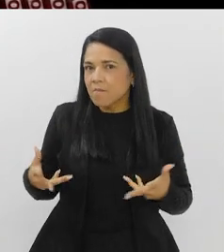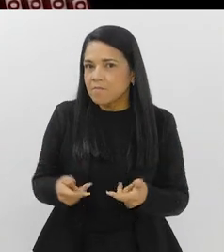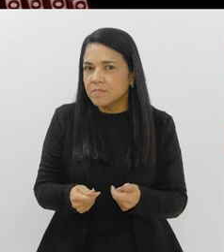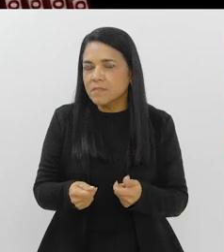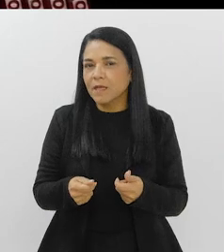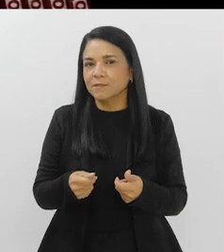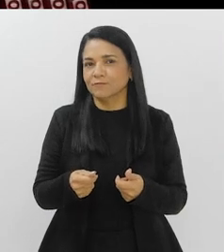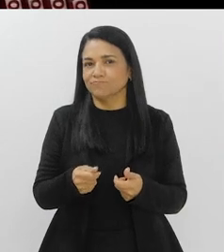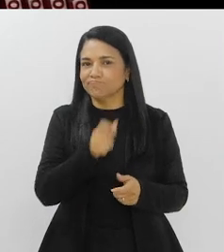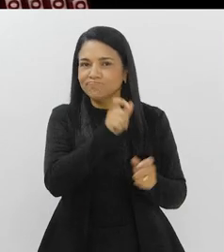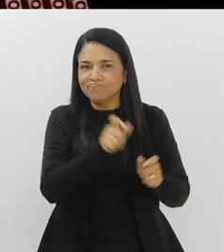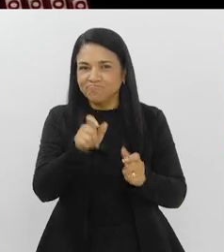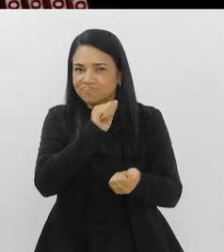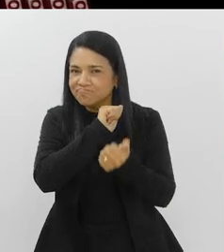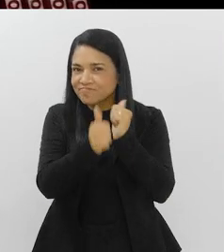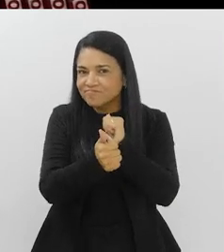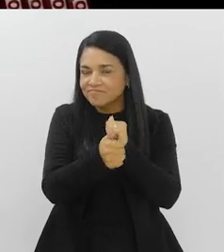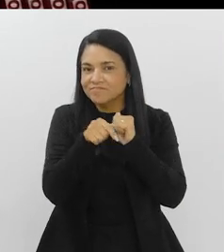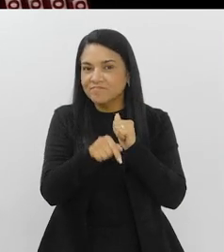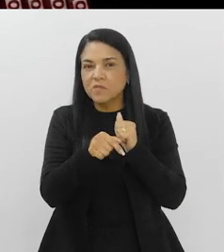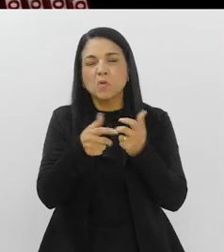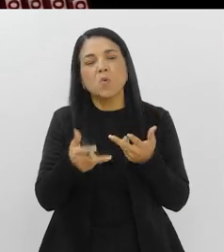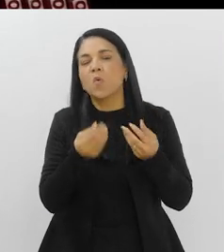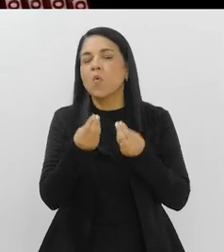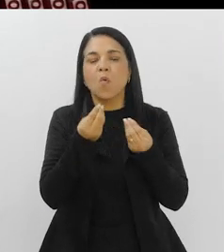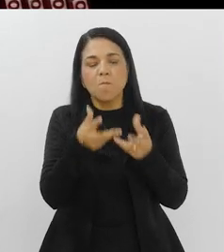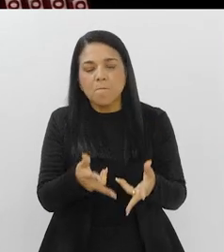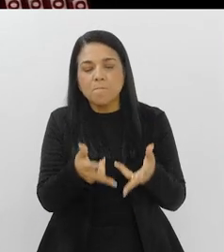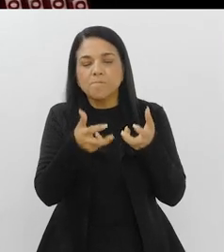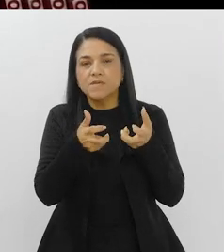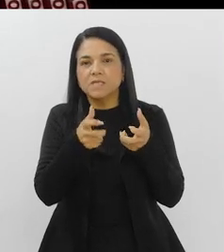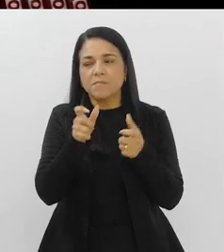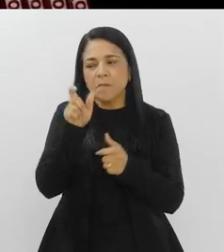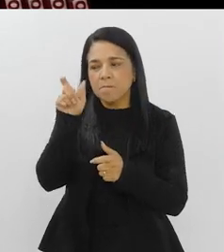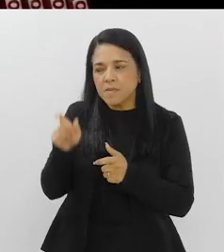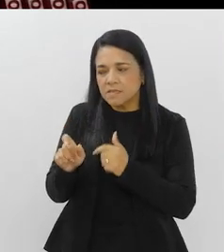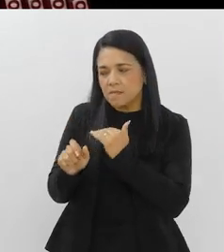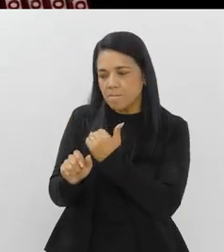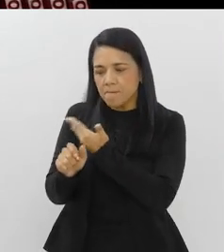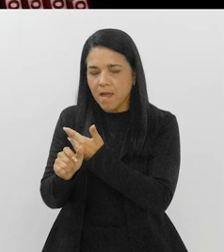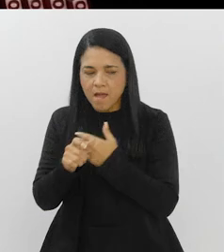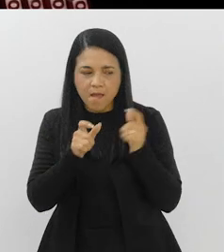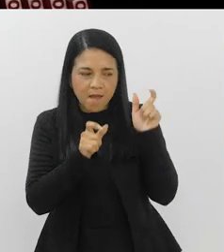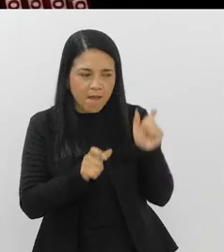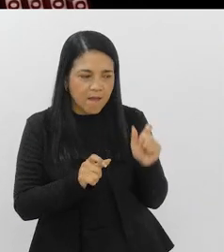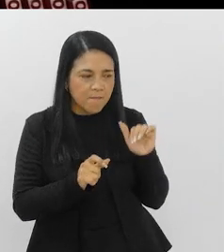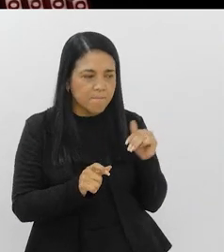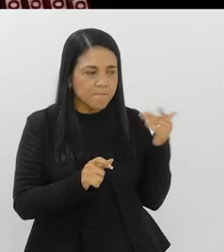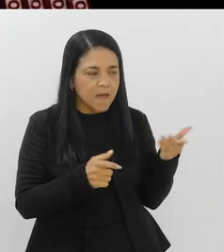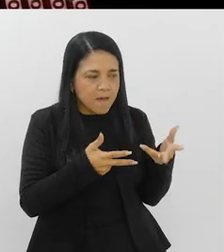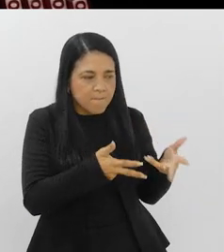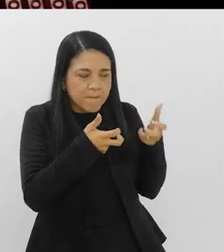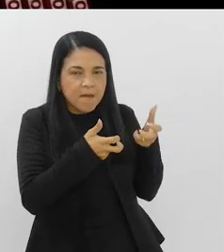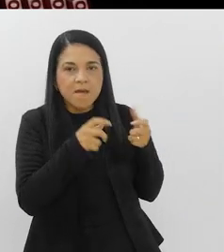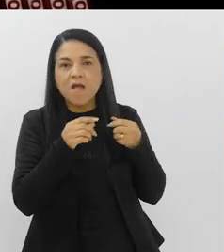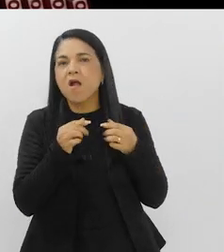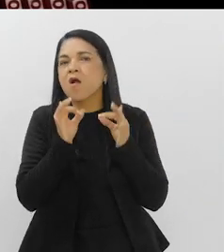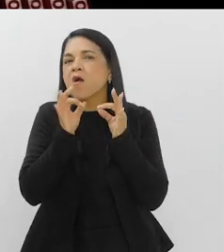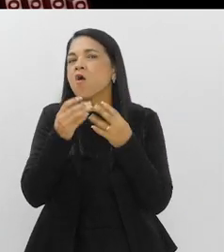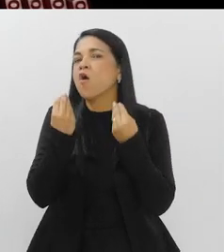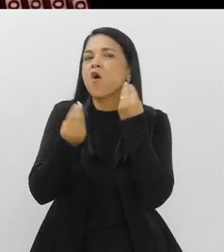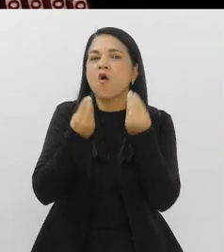habilidade desses jogadores como será que eles percebem a presença do jogador como